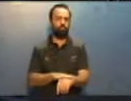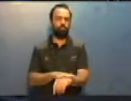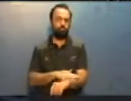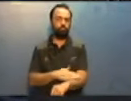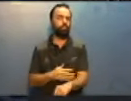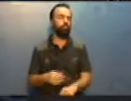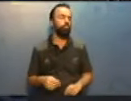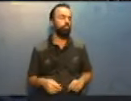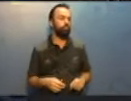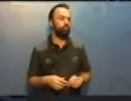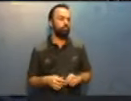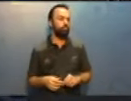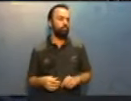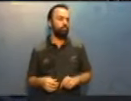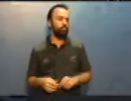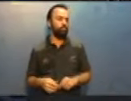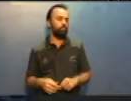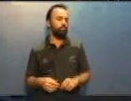nosso cabelo.